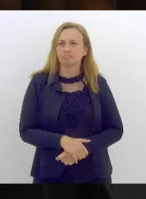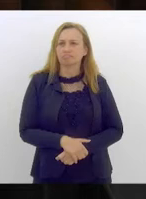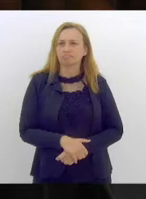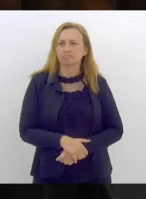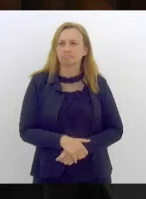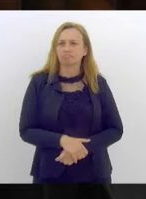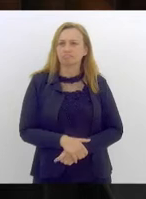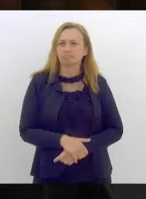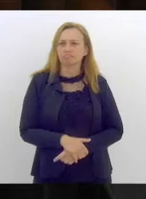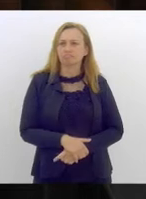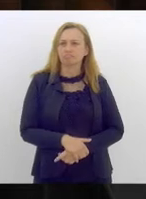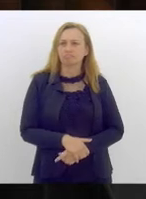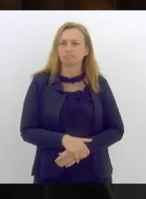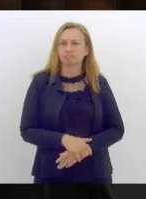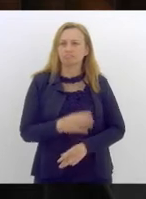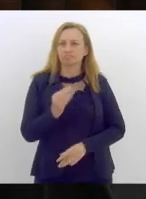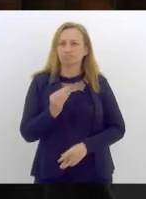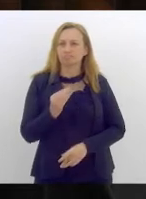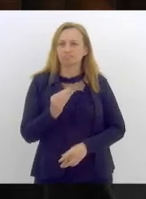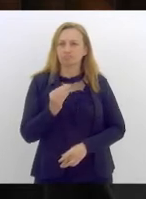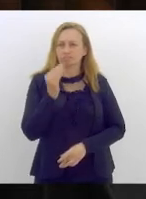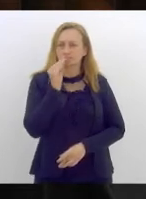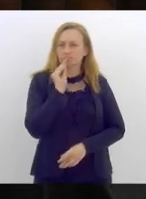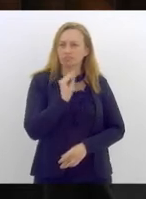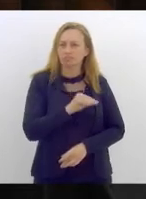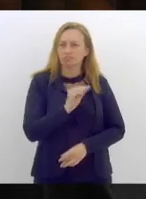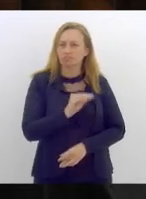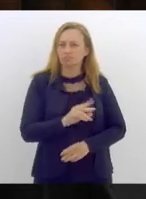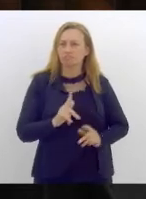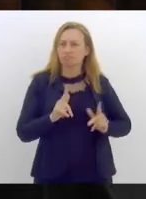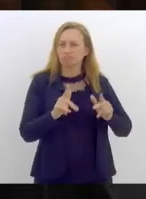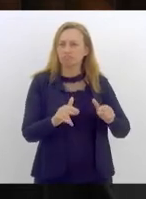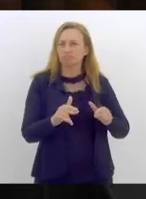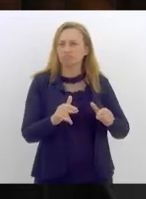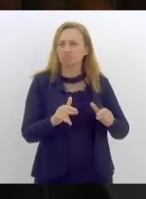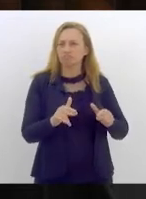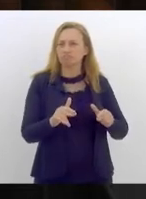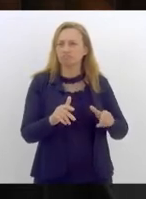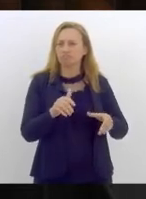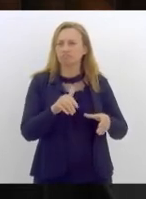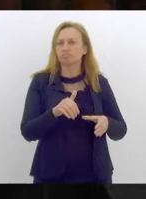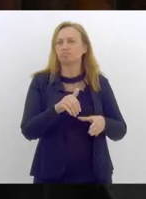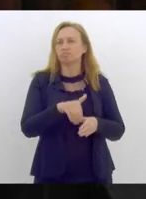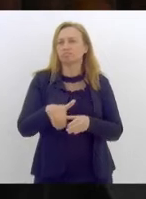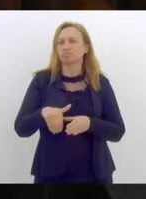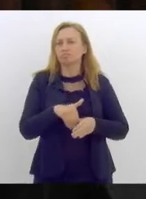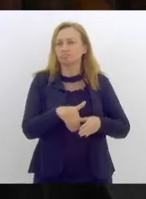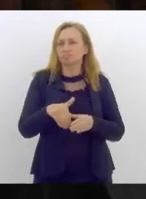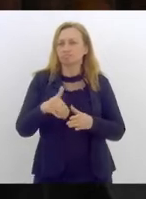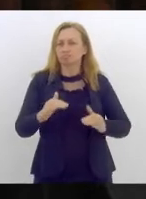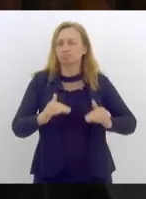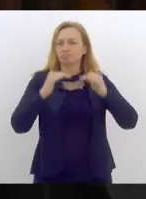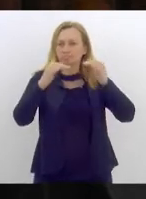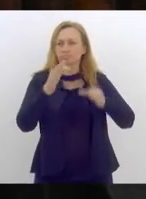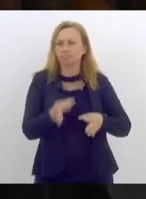pelo mesmo tribunal através de um voto do ministro relator